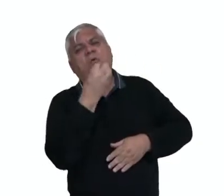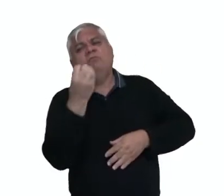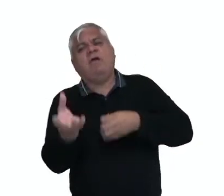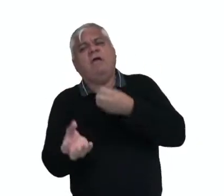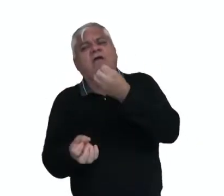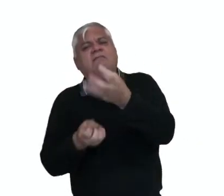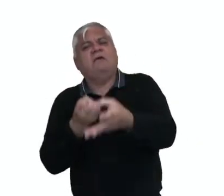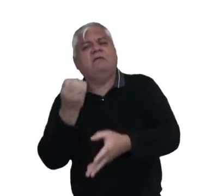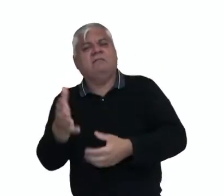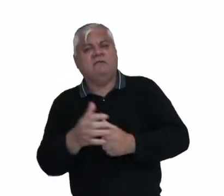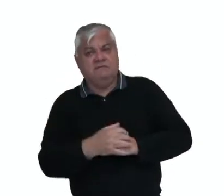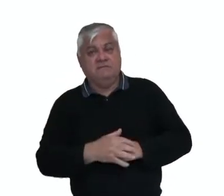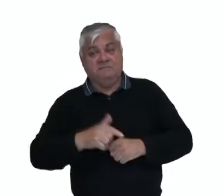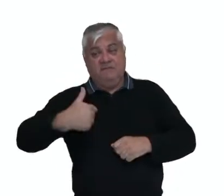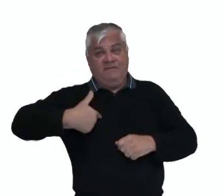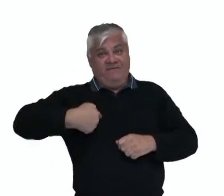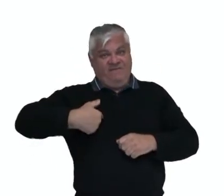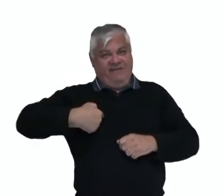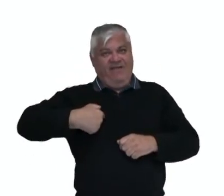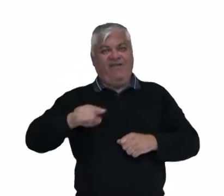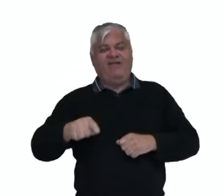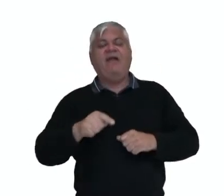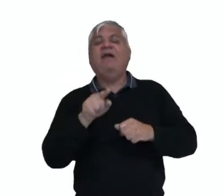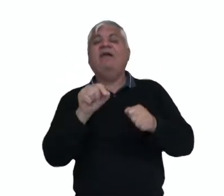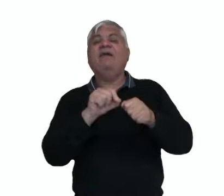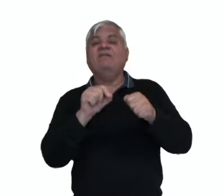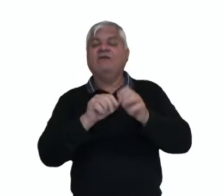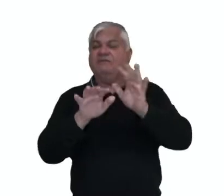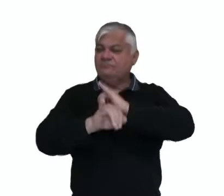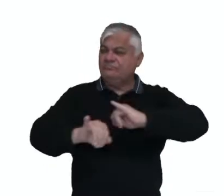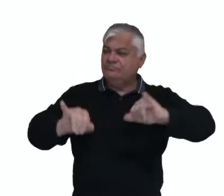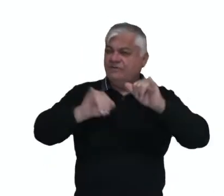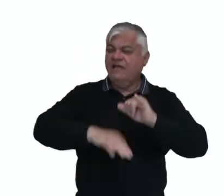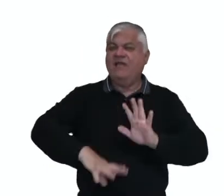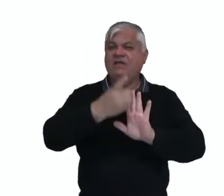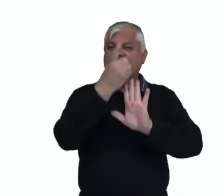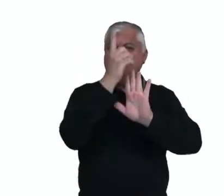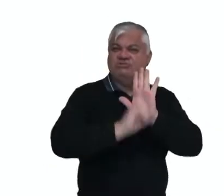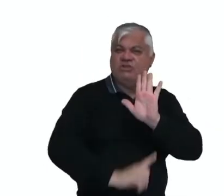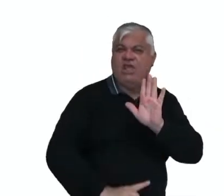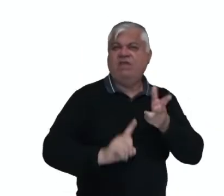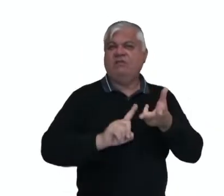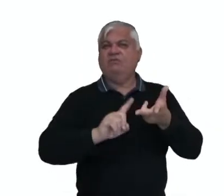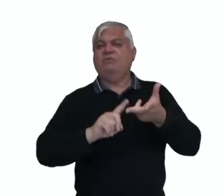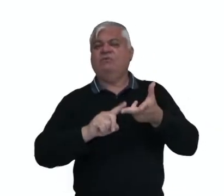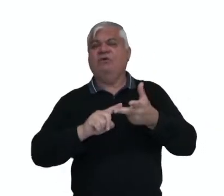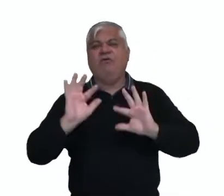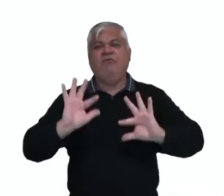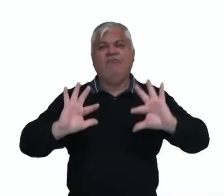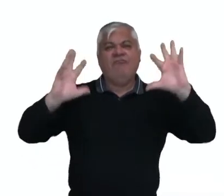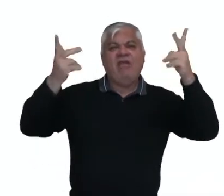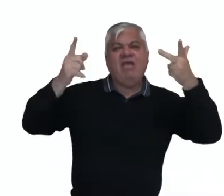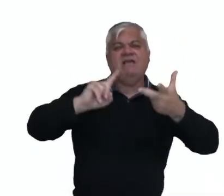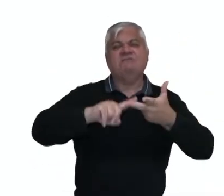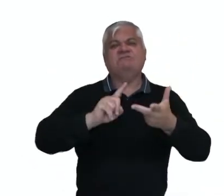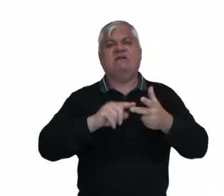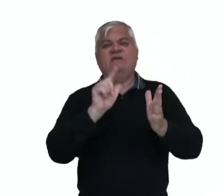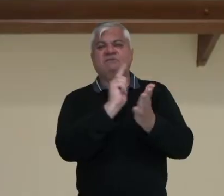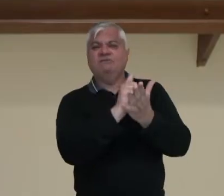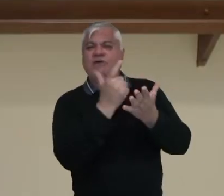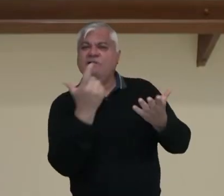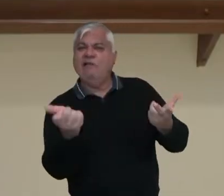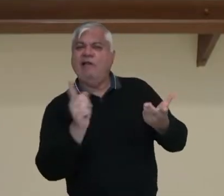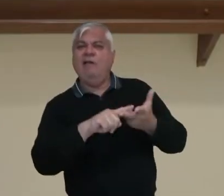ele divulga amplamente os direitos trabalhistas usando as festas cívicas, os jornais e